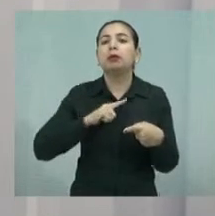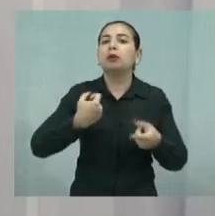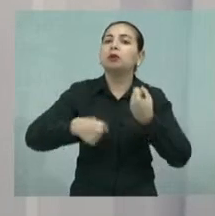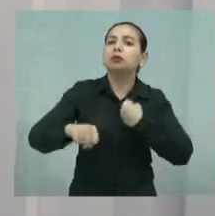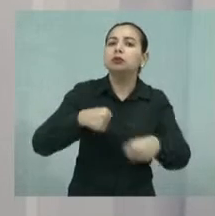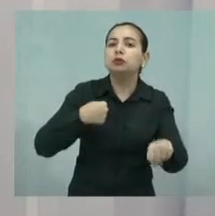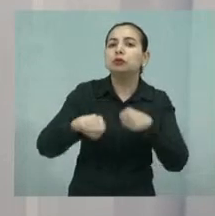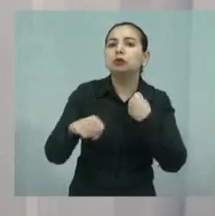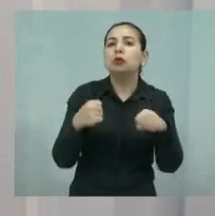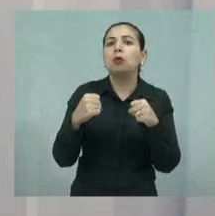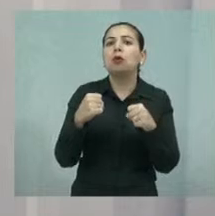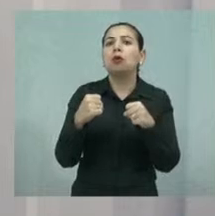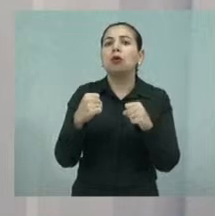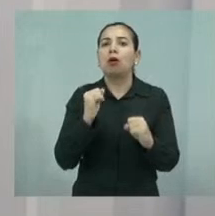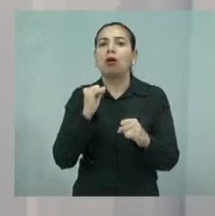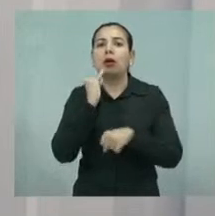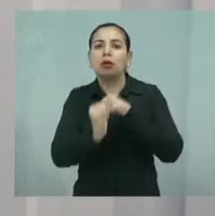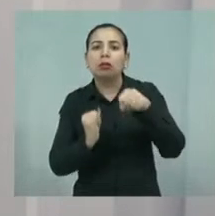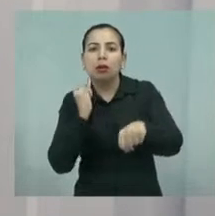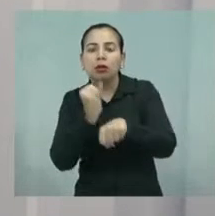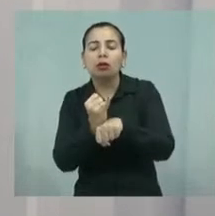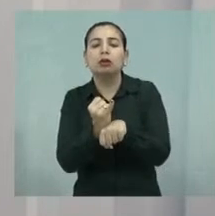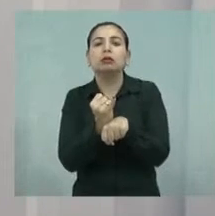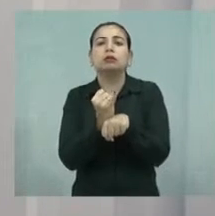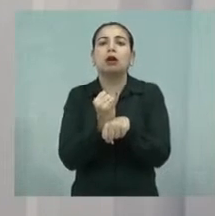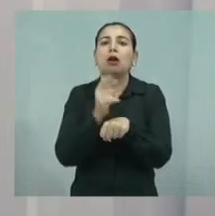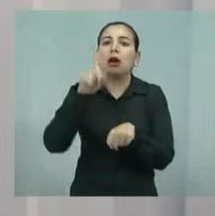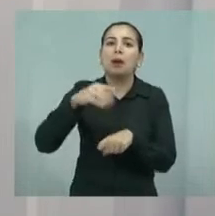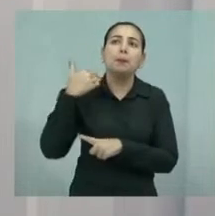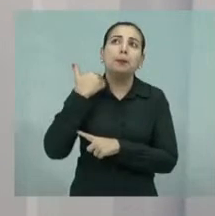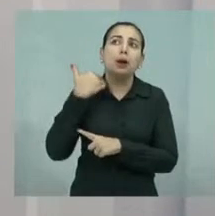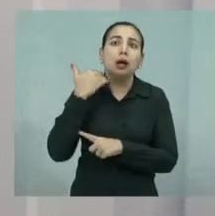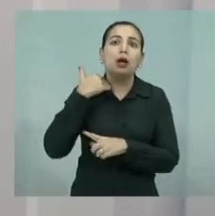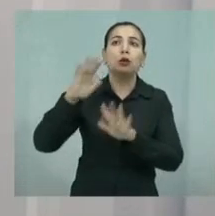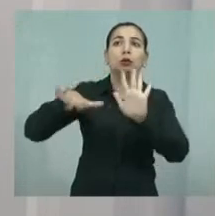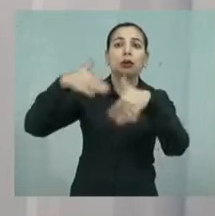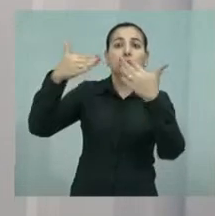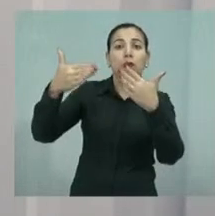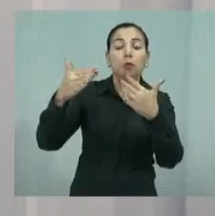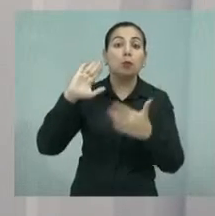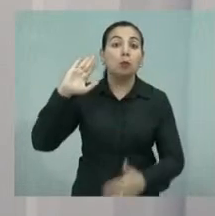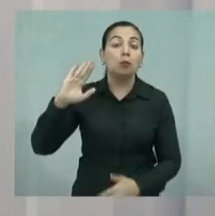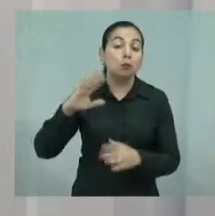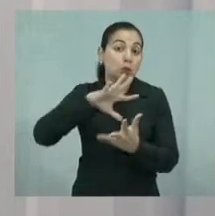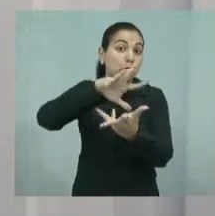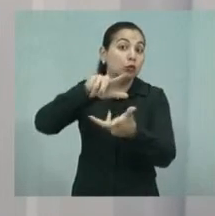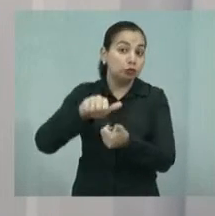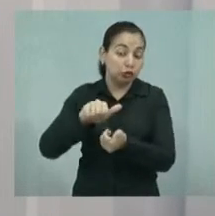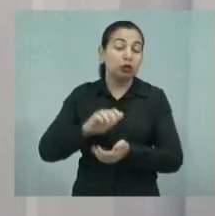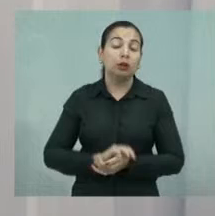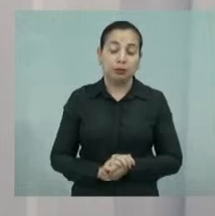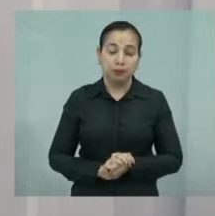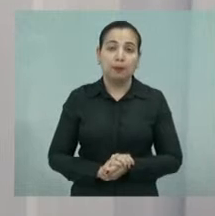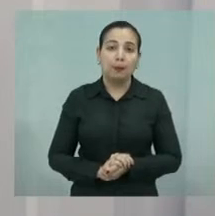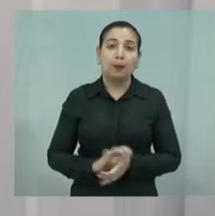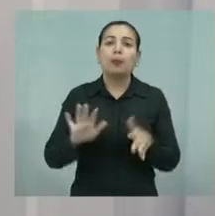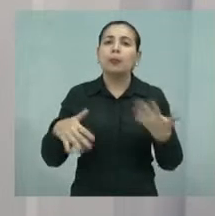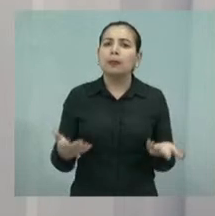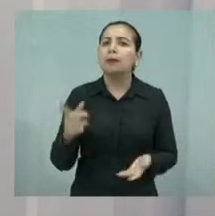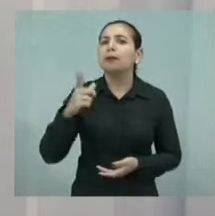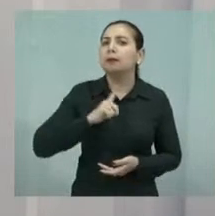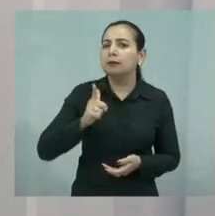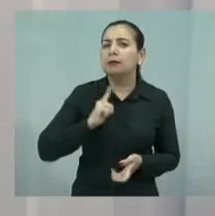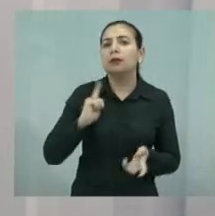discutido internacionalmente, através dos bancos aí de desenvolvimento, do Banco Mundial, e é uma